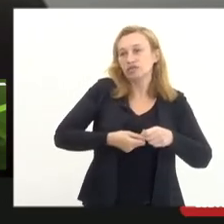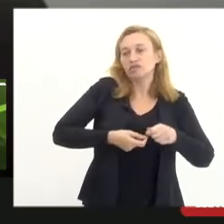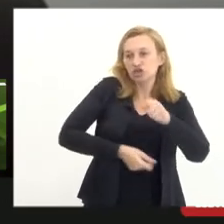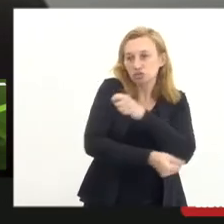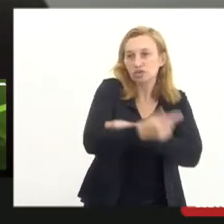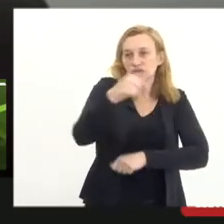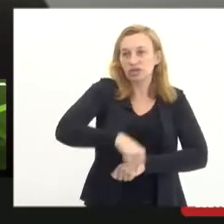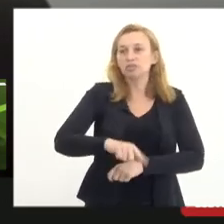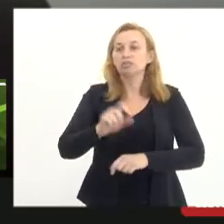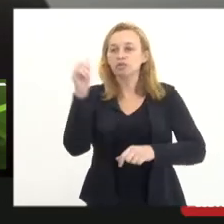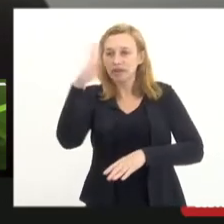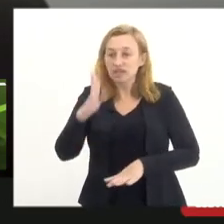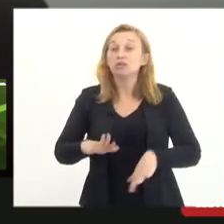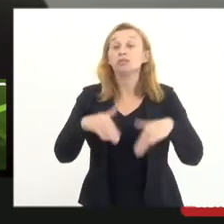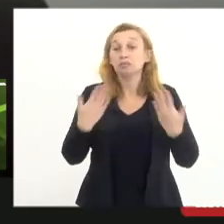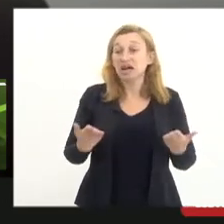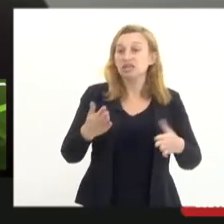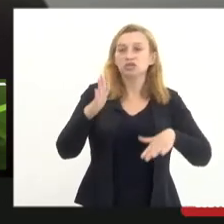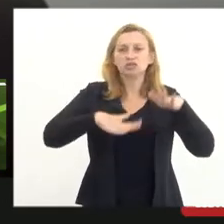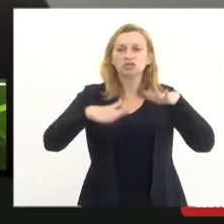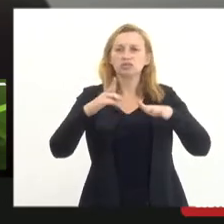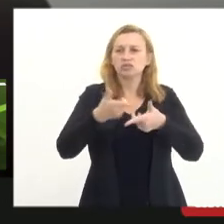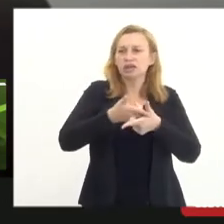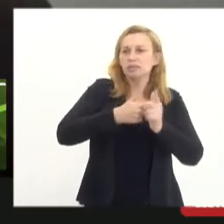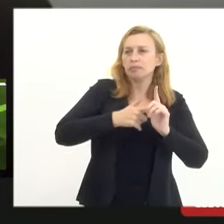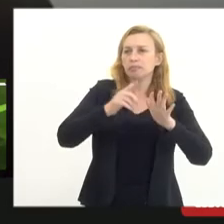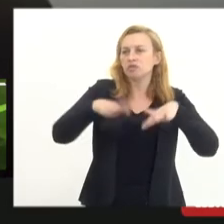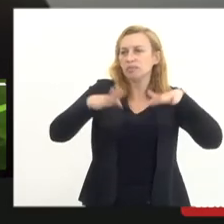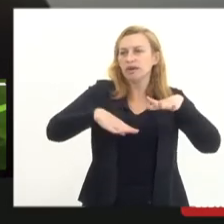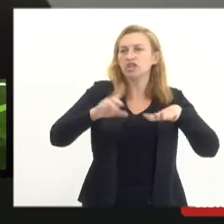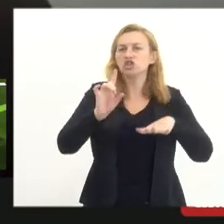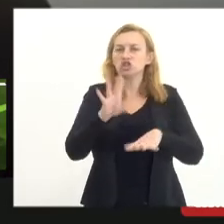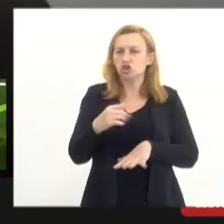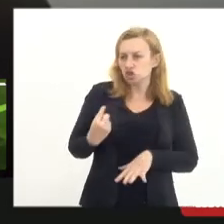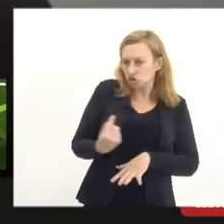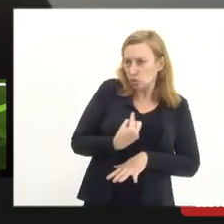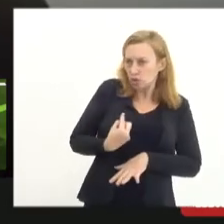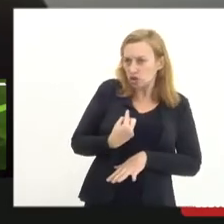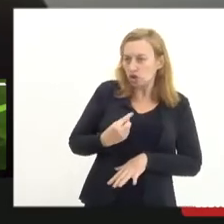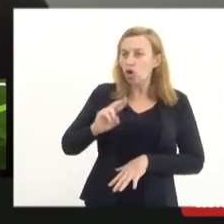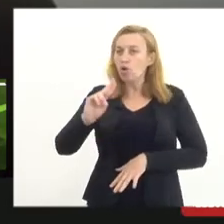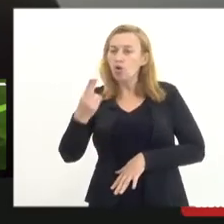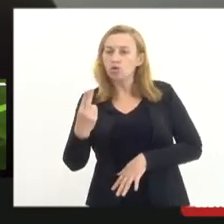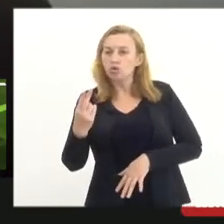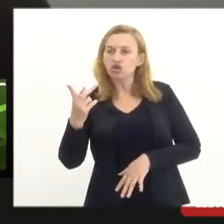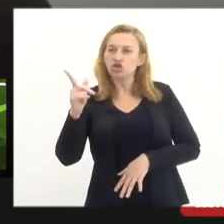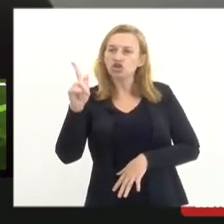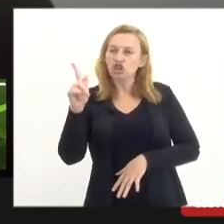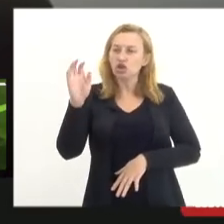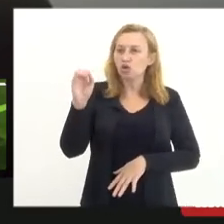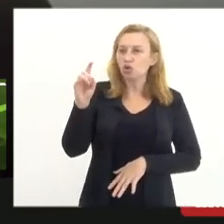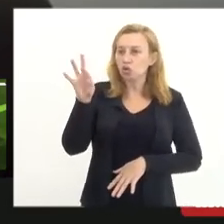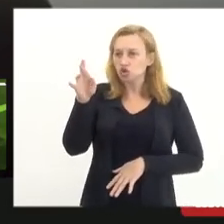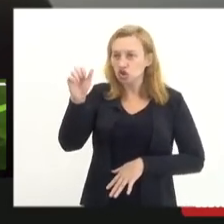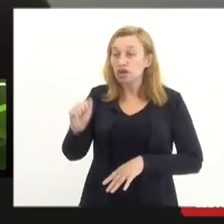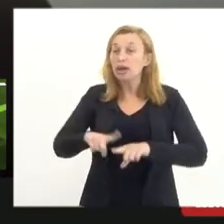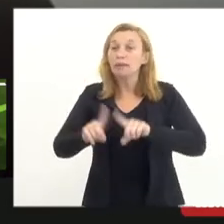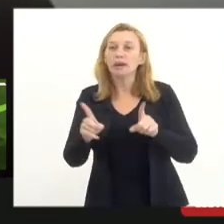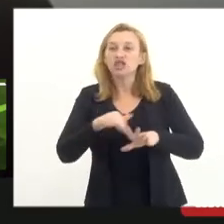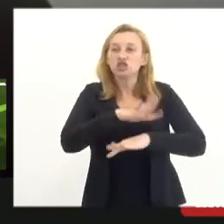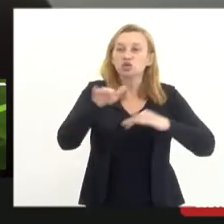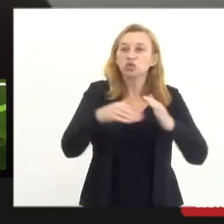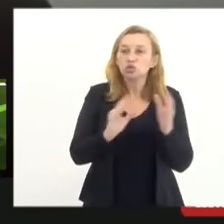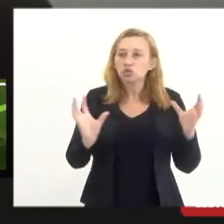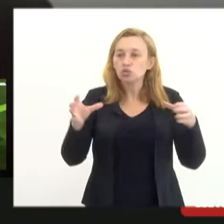Brasil, né? Mas isso não depende nem só de nós, nem só da geologia, também de todo o